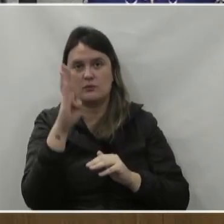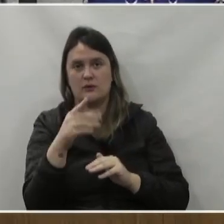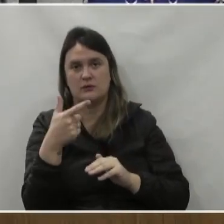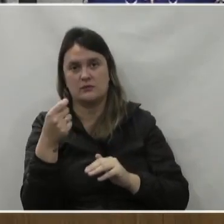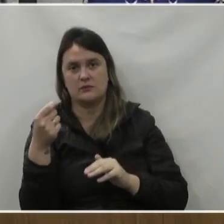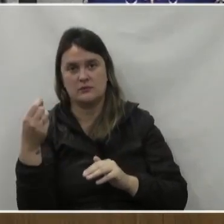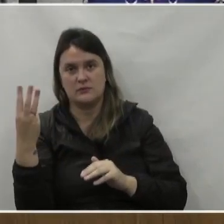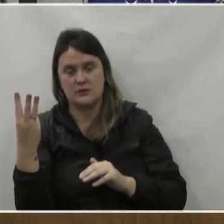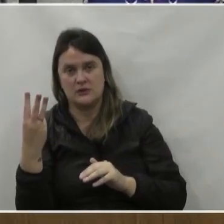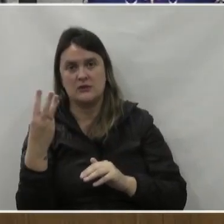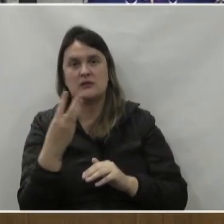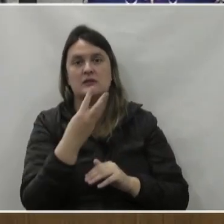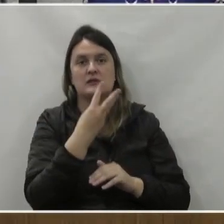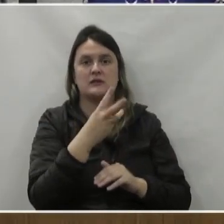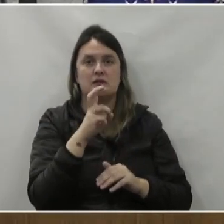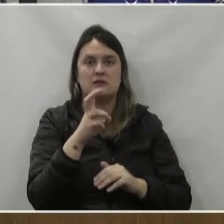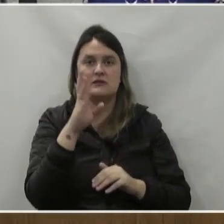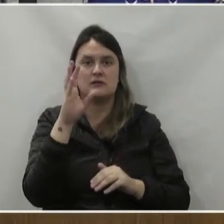3058/2003 e